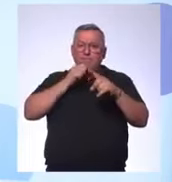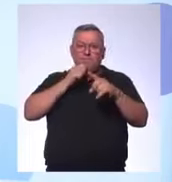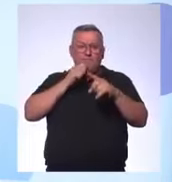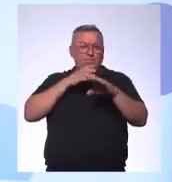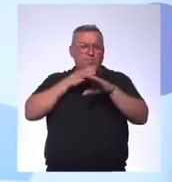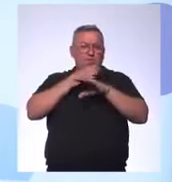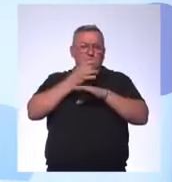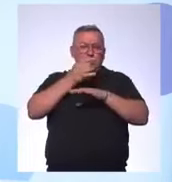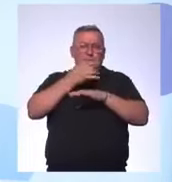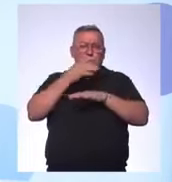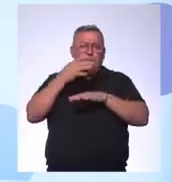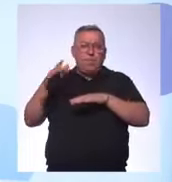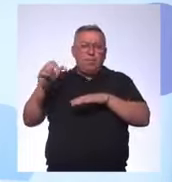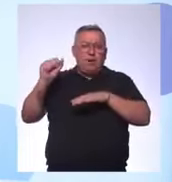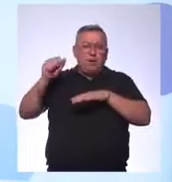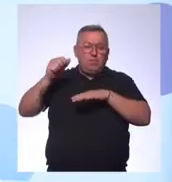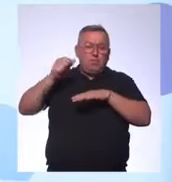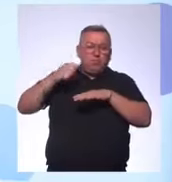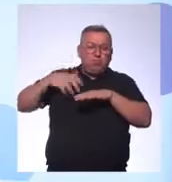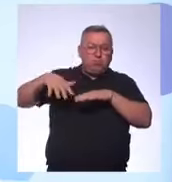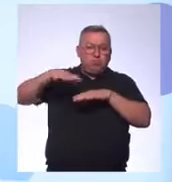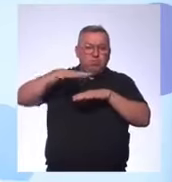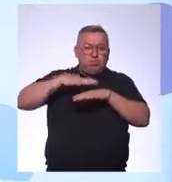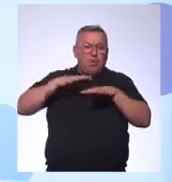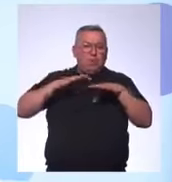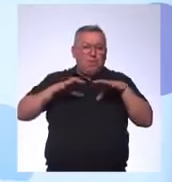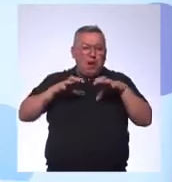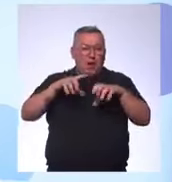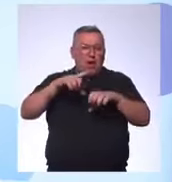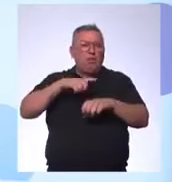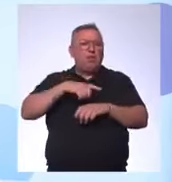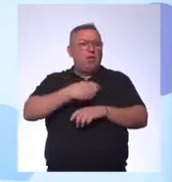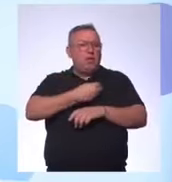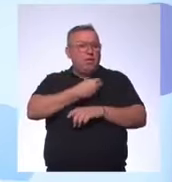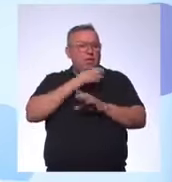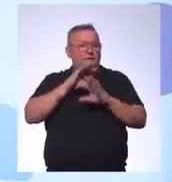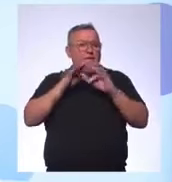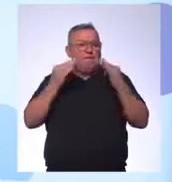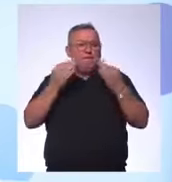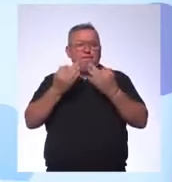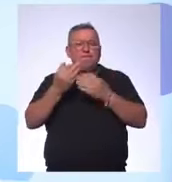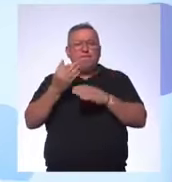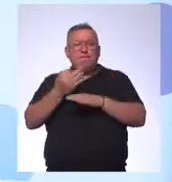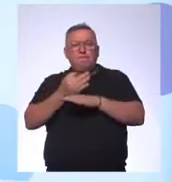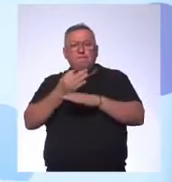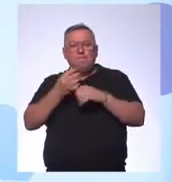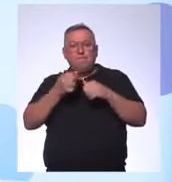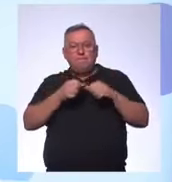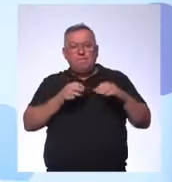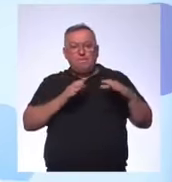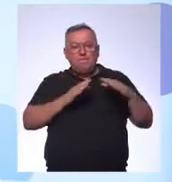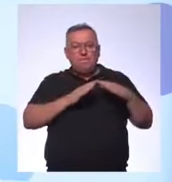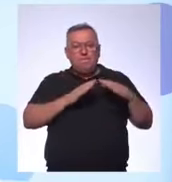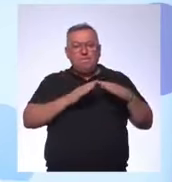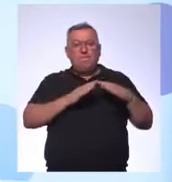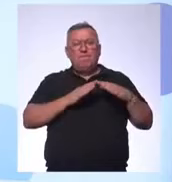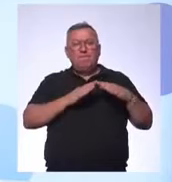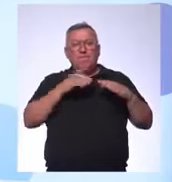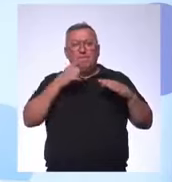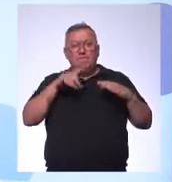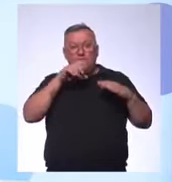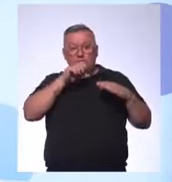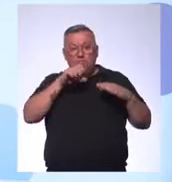aglomerar na praia. Embora a pandemia ainda esteja presente, as famílias não aguentam mais ficar em casa e, neste último